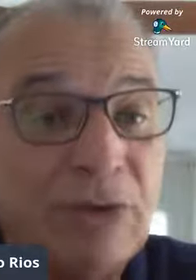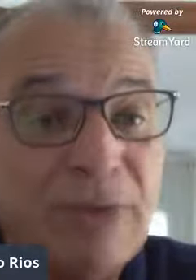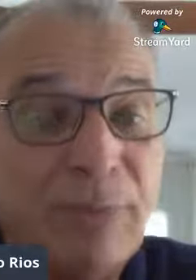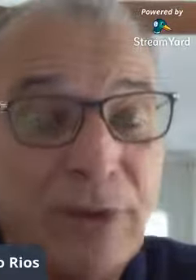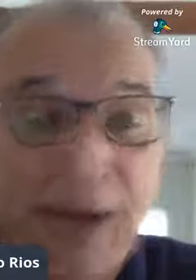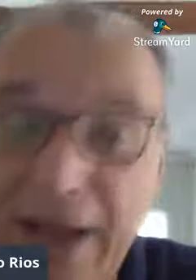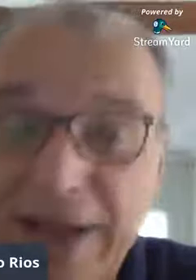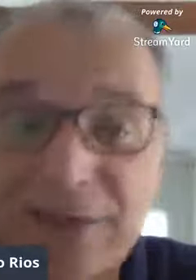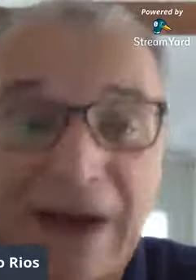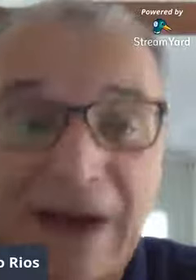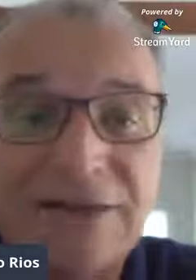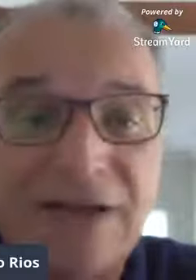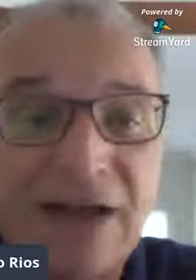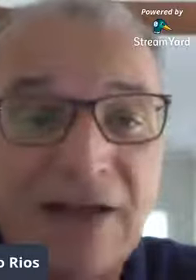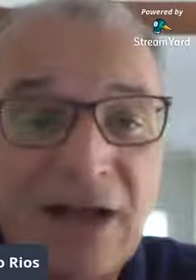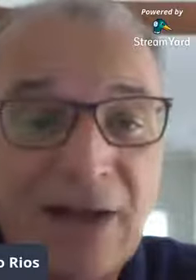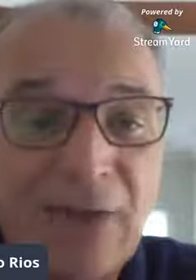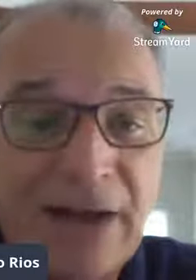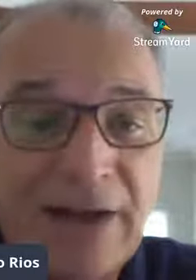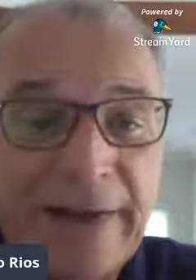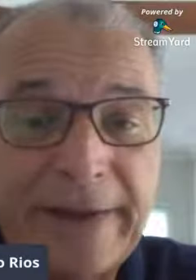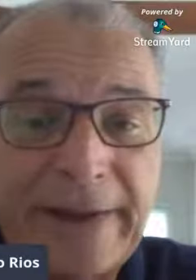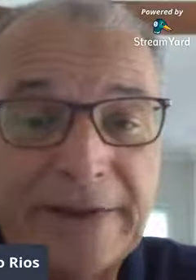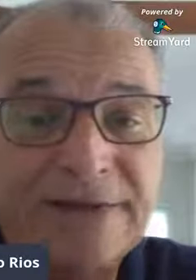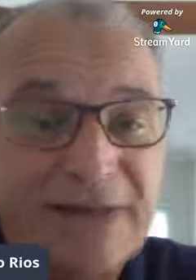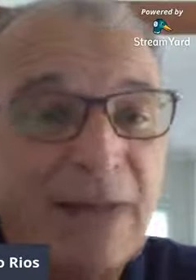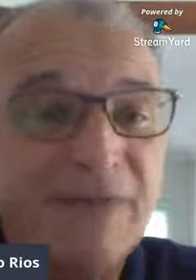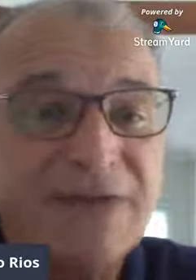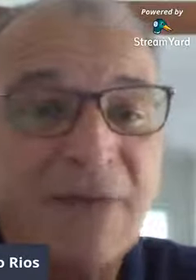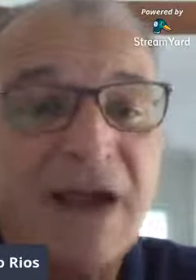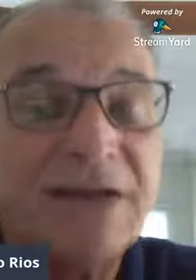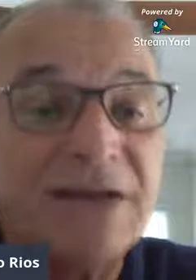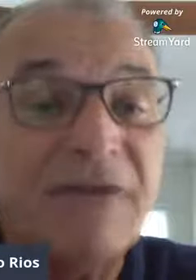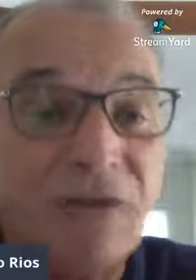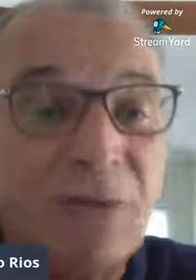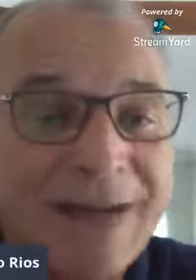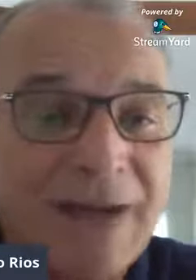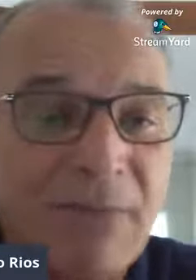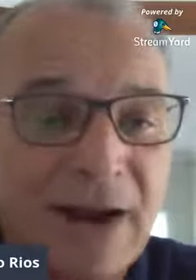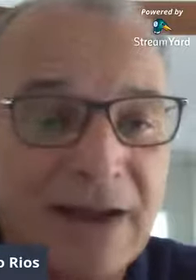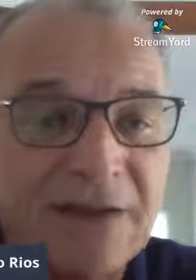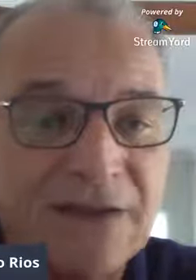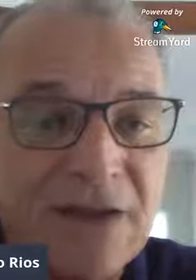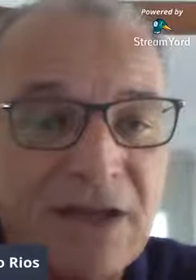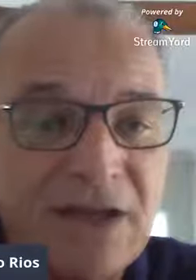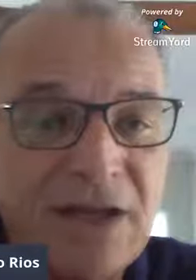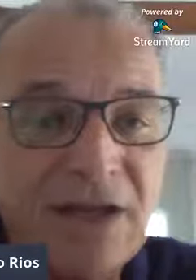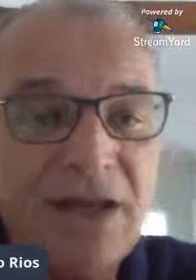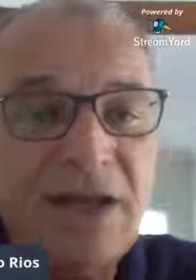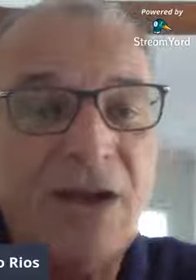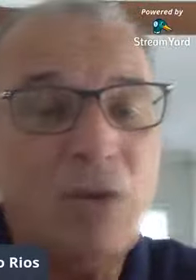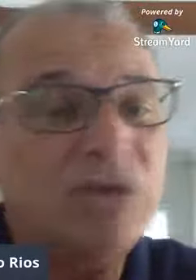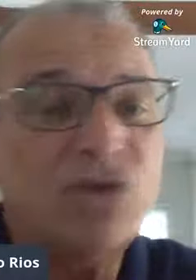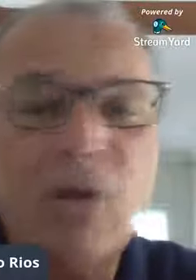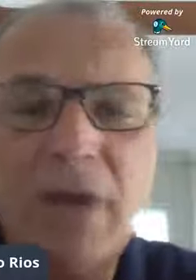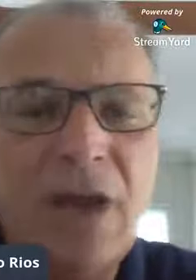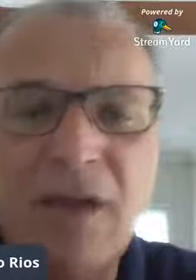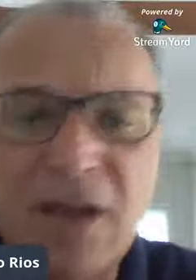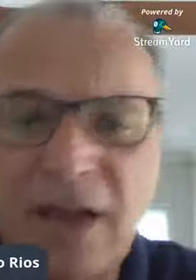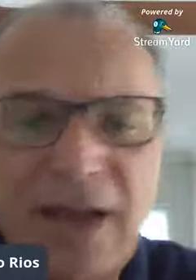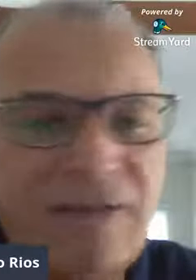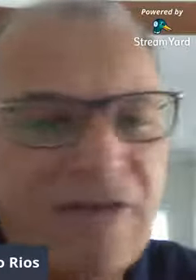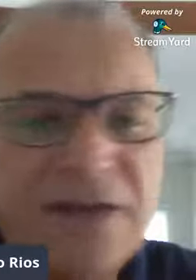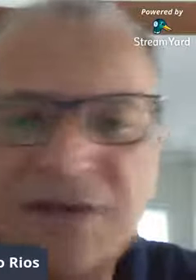sentido também, porque ela é de marketing, né? A Mara sabe fazer marketing, ela é formada em marketing. E ela começou